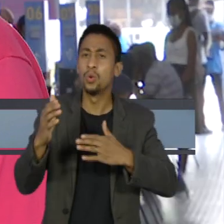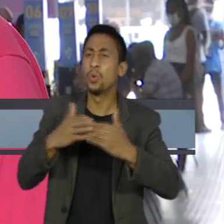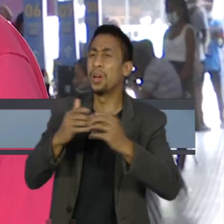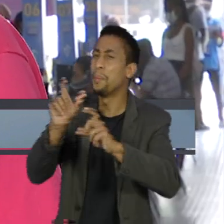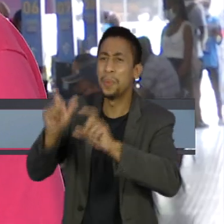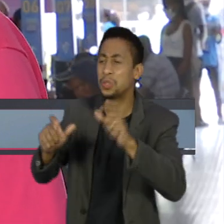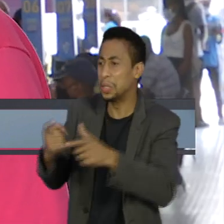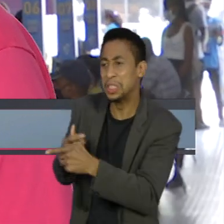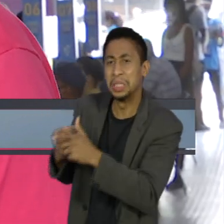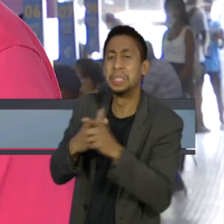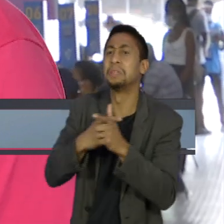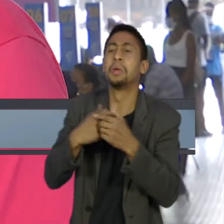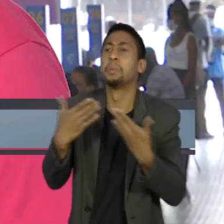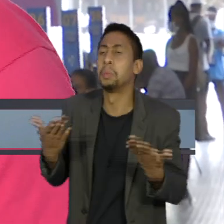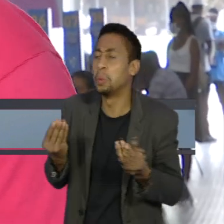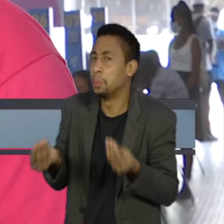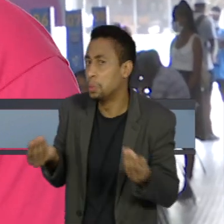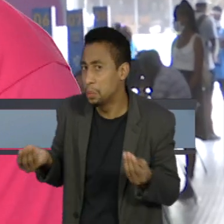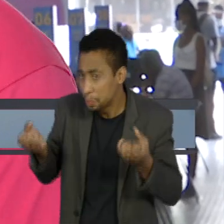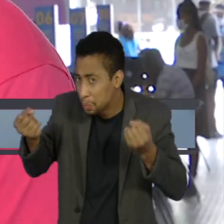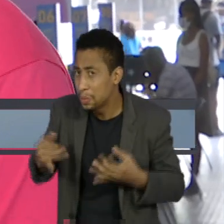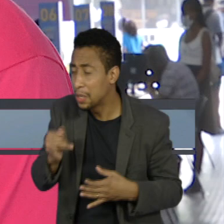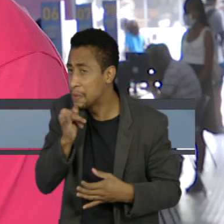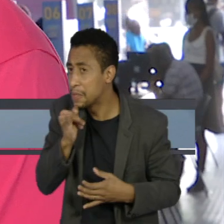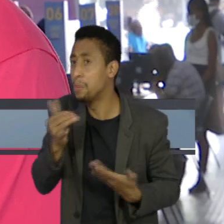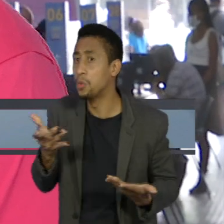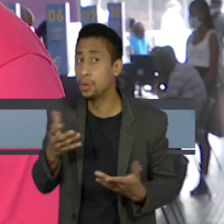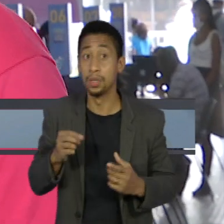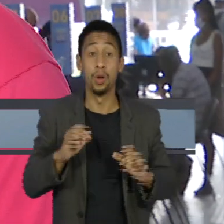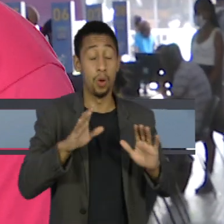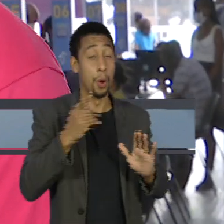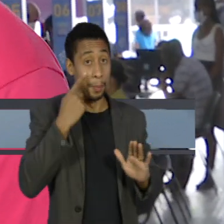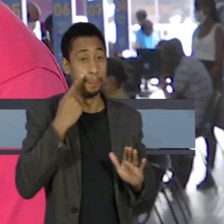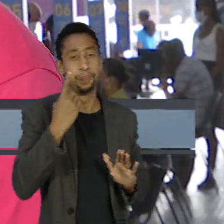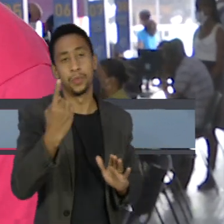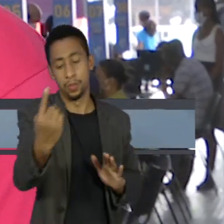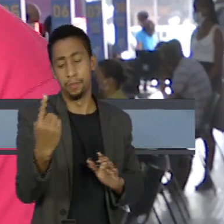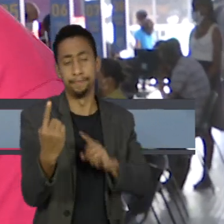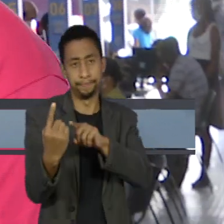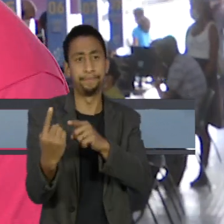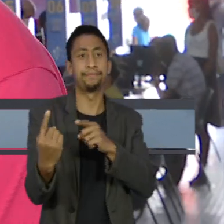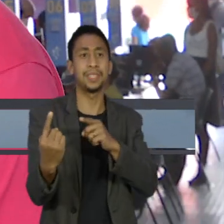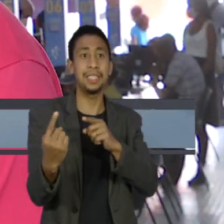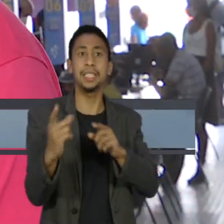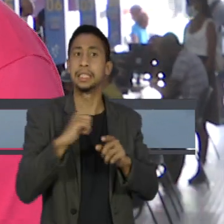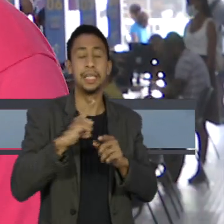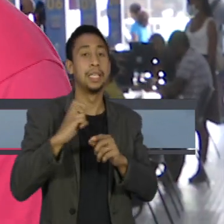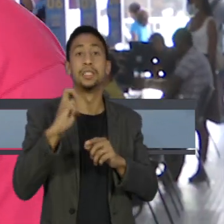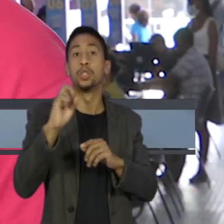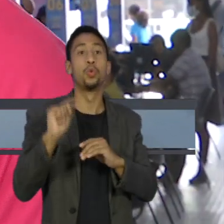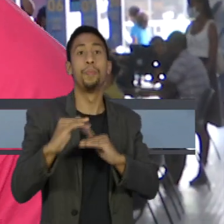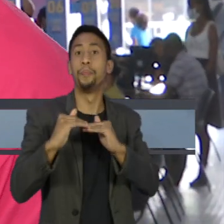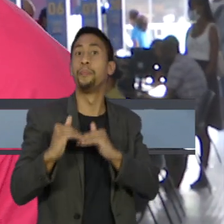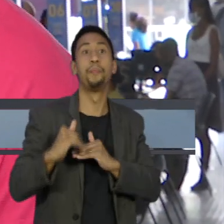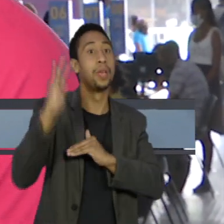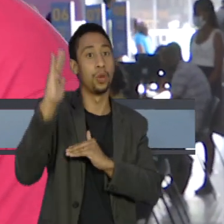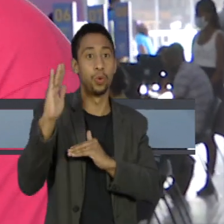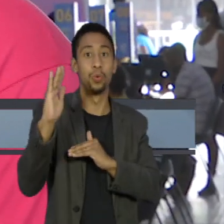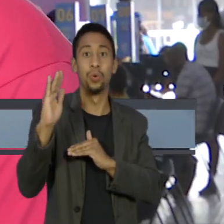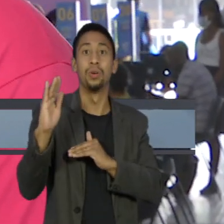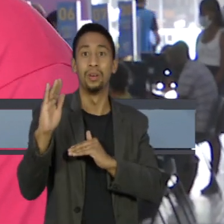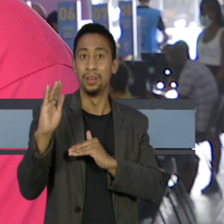dívida? Dá um exemplo para mim. Bom, hoje nós tivemos aqui um caso que um consumidor tinha uma dívida que passava de R$5 mil e ele negociou por